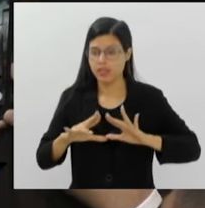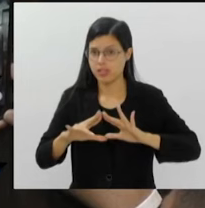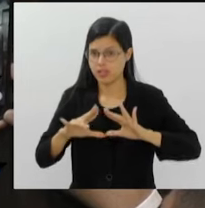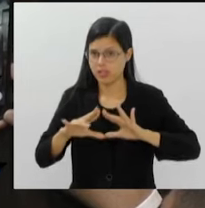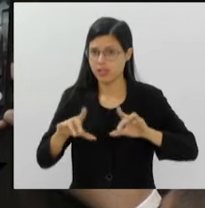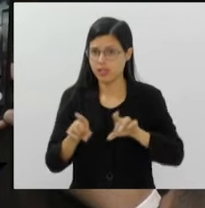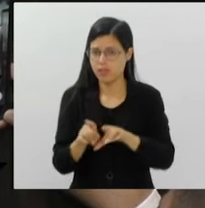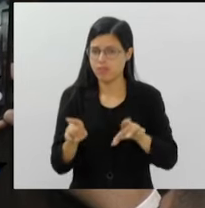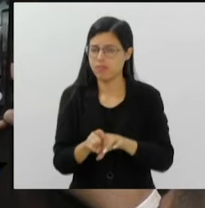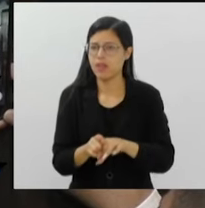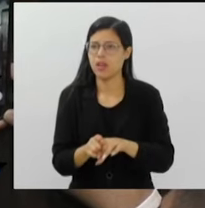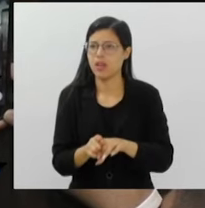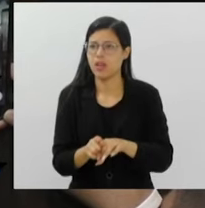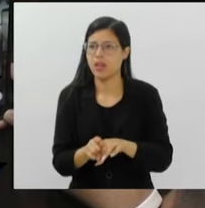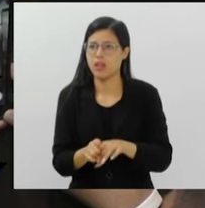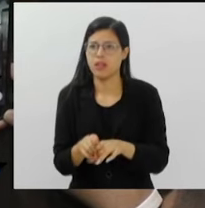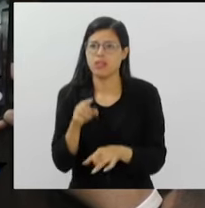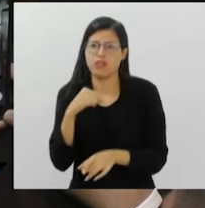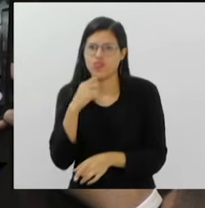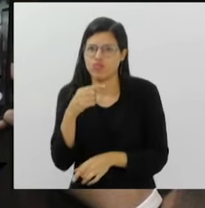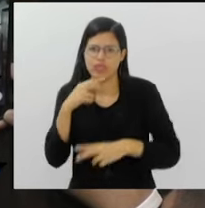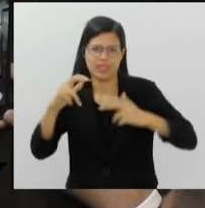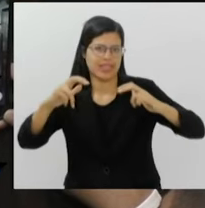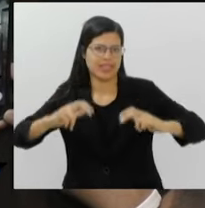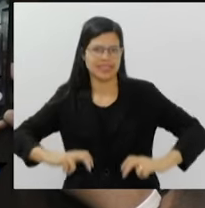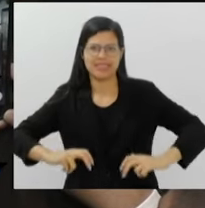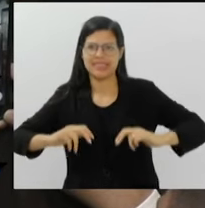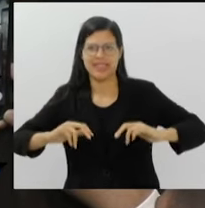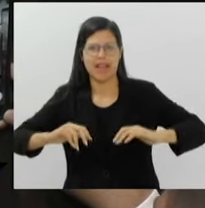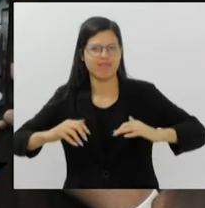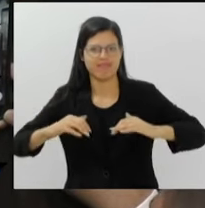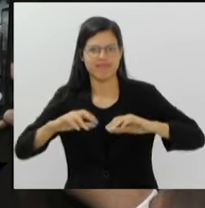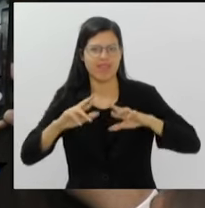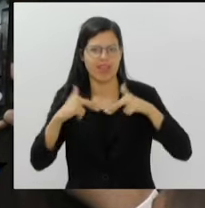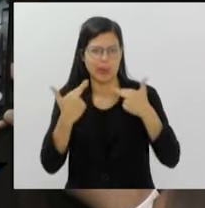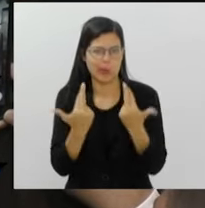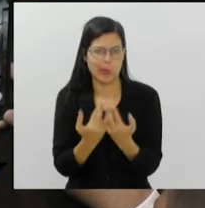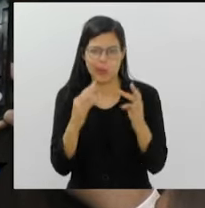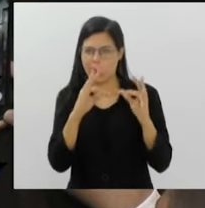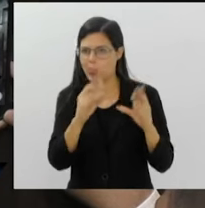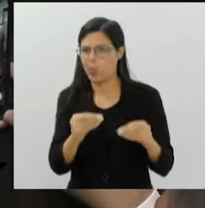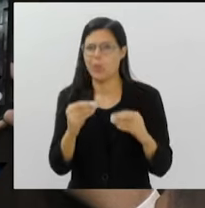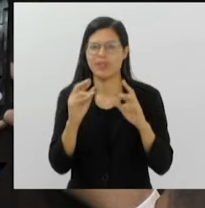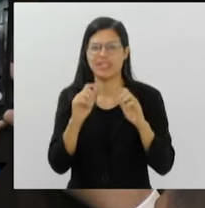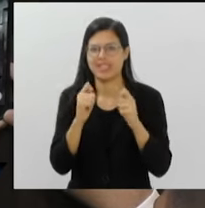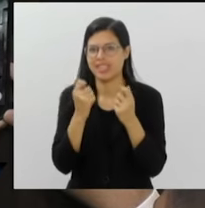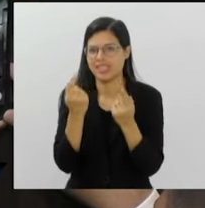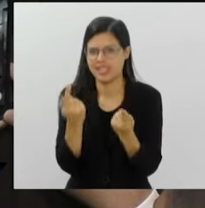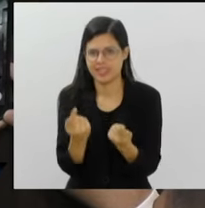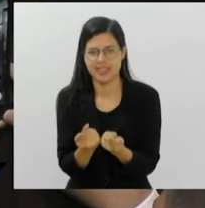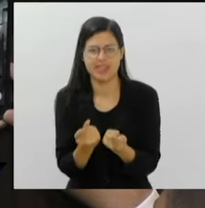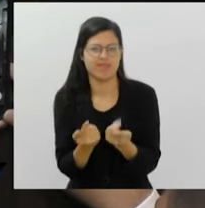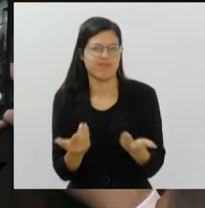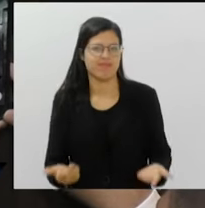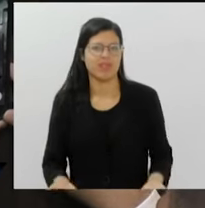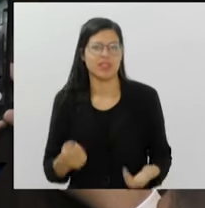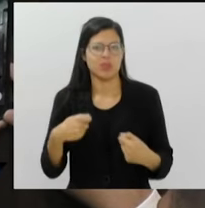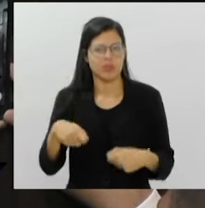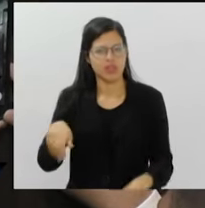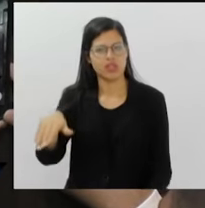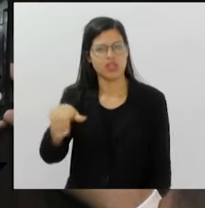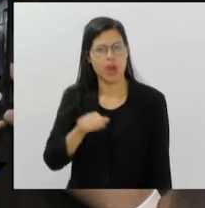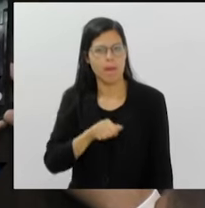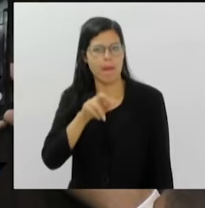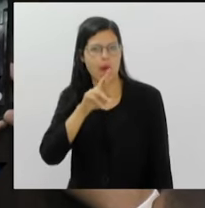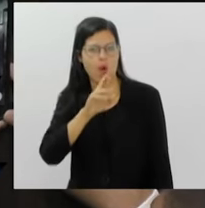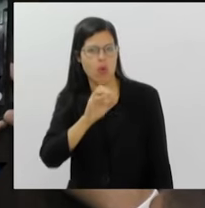numa mesa todas as assembleias legislativas do Brasil, a gente tem que chamar o doutor Rodrigo Pacheco, nosso presidente do Senado, de